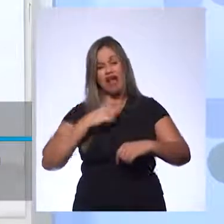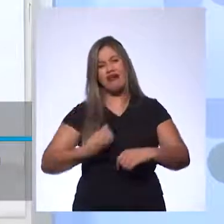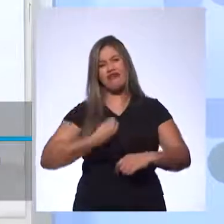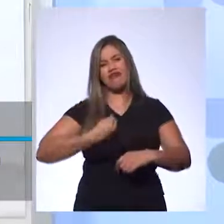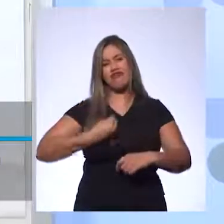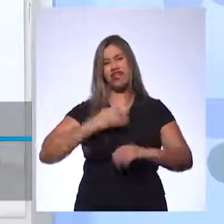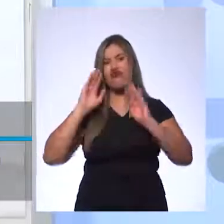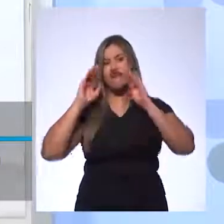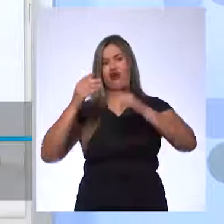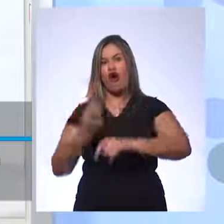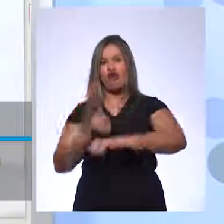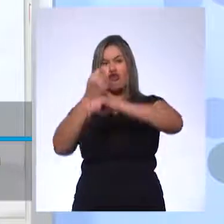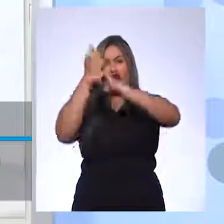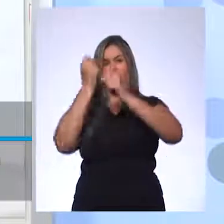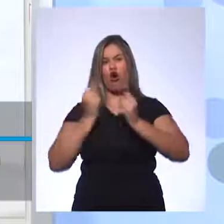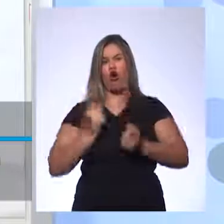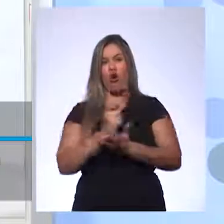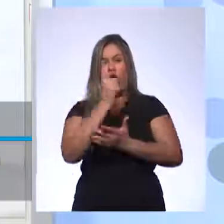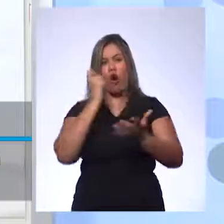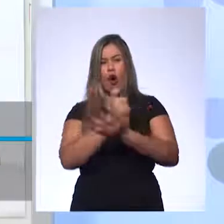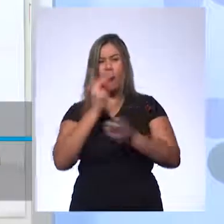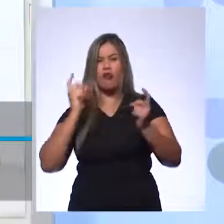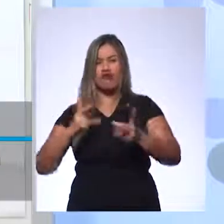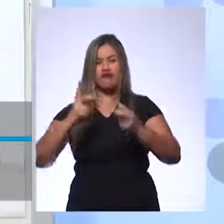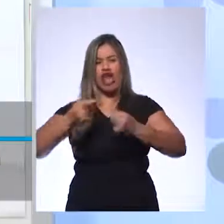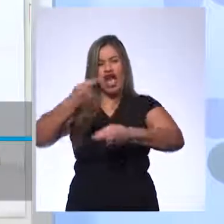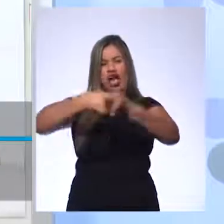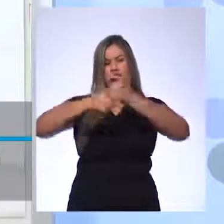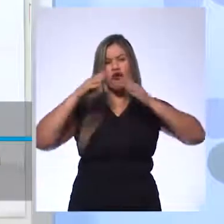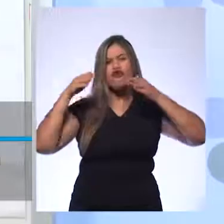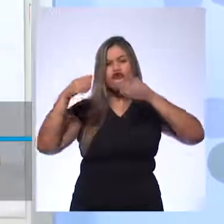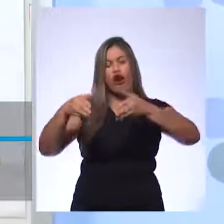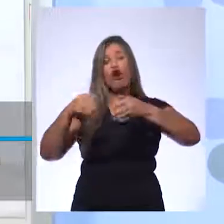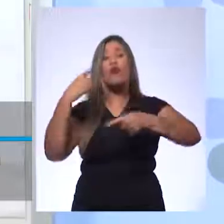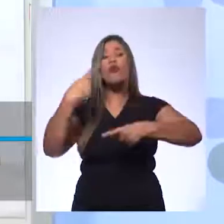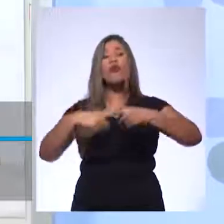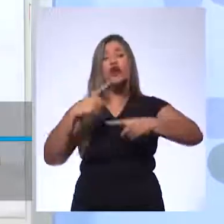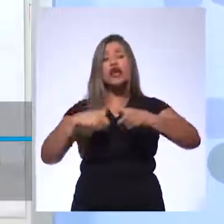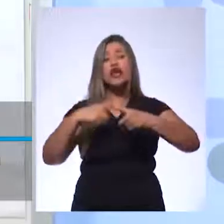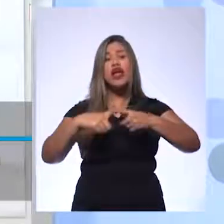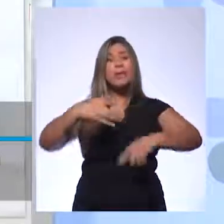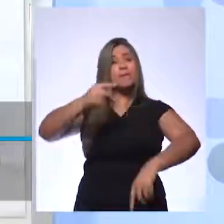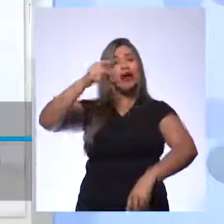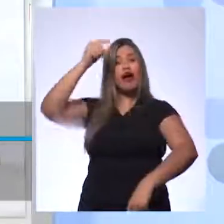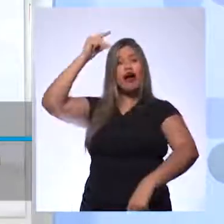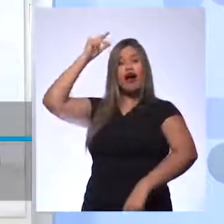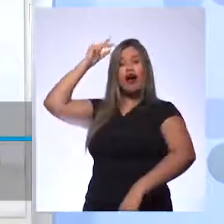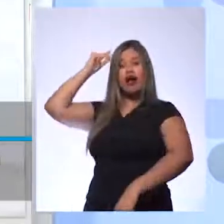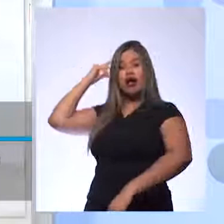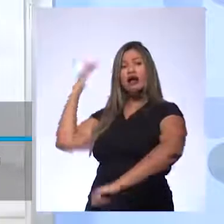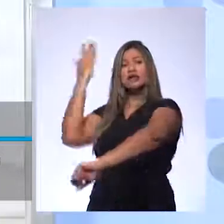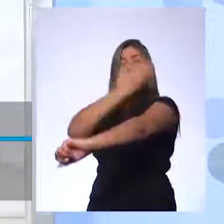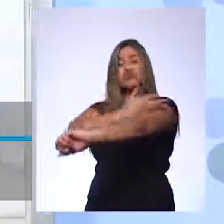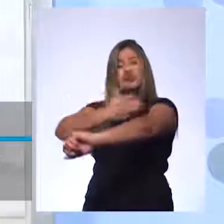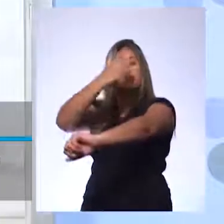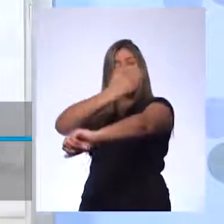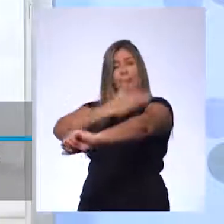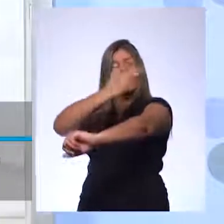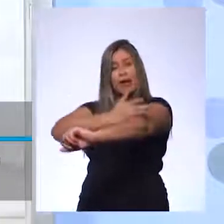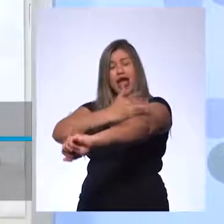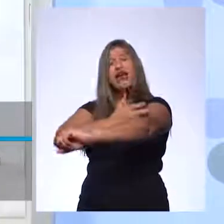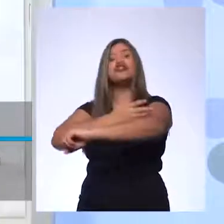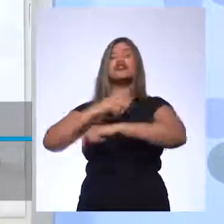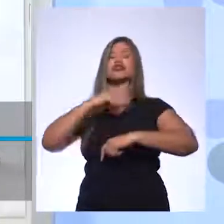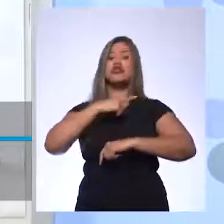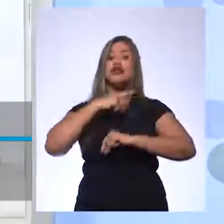aí para o capitalismo para compra venda para a economia é porque Esses povos lá nos primórdios das civilizações